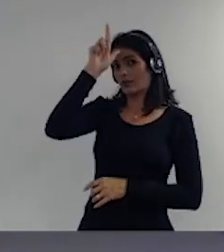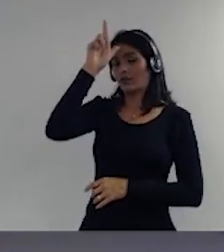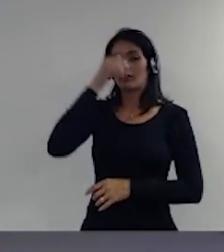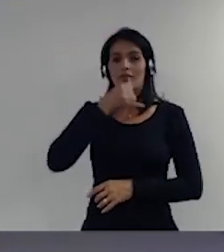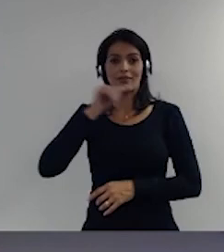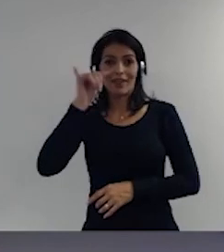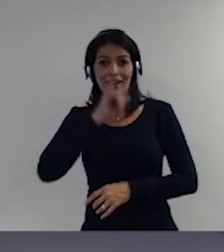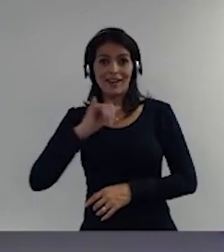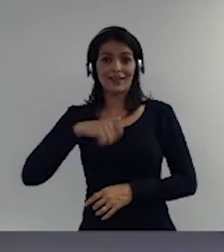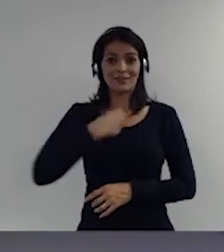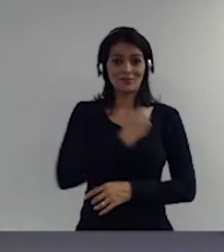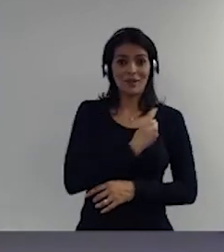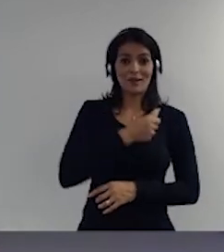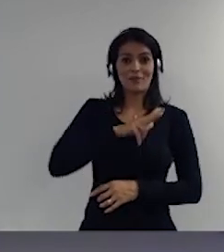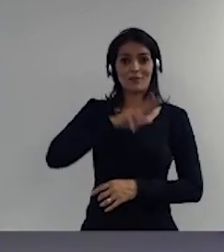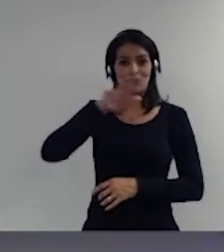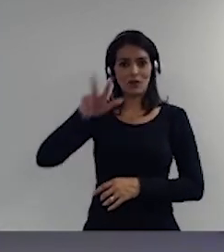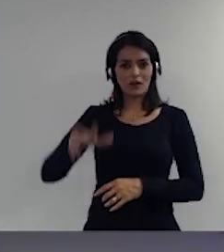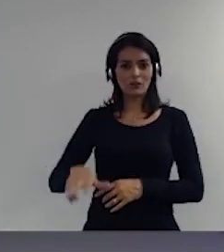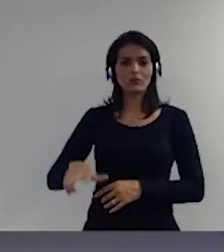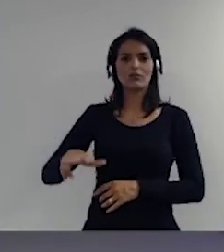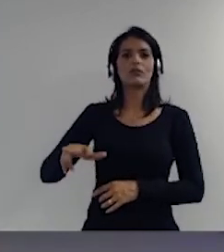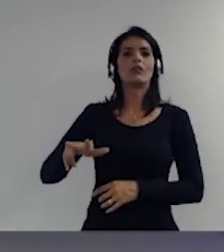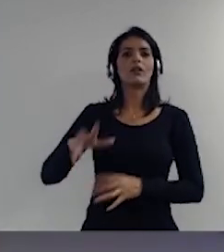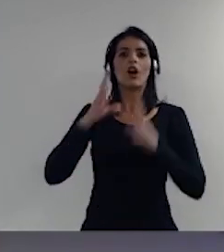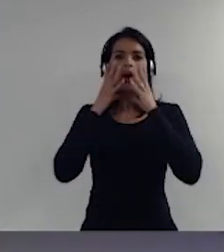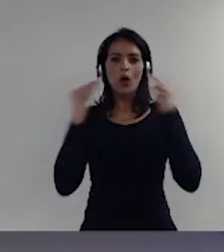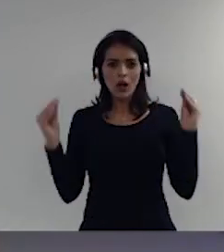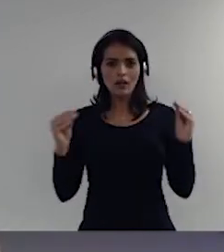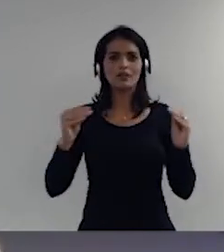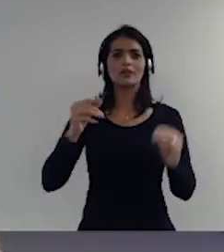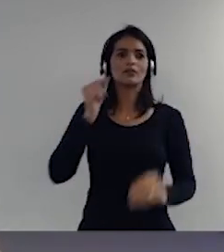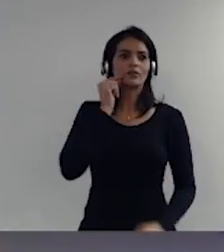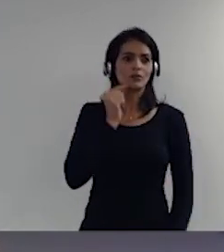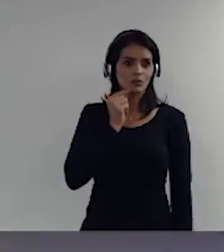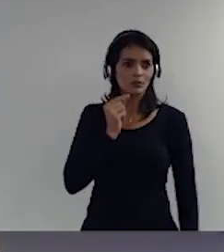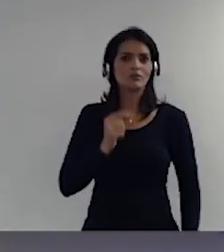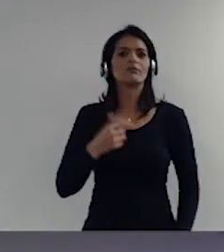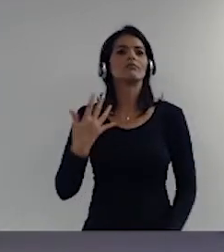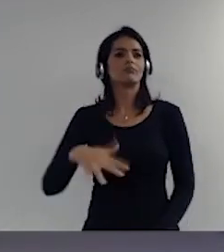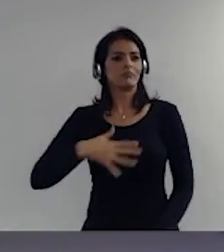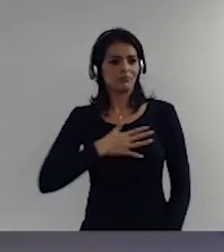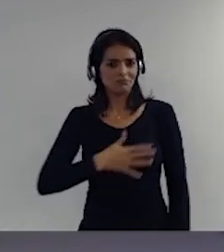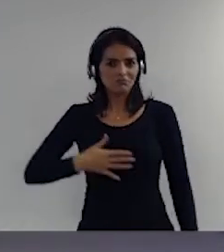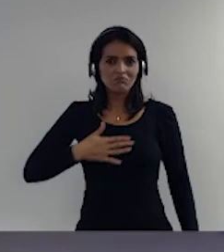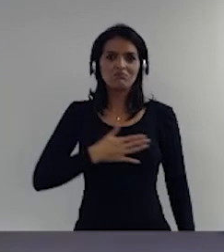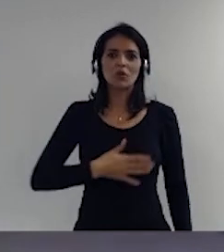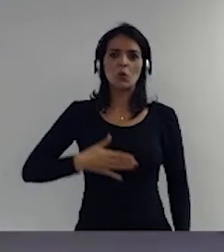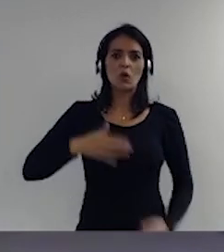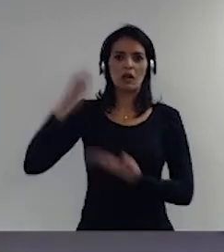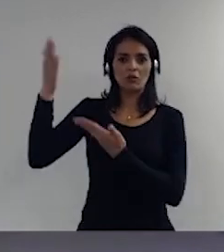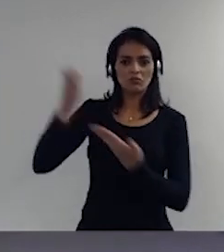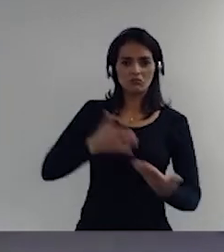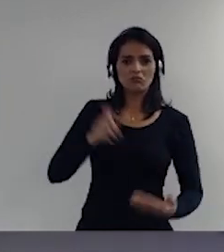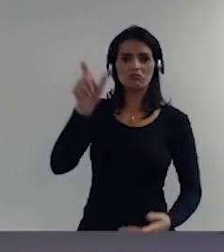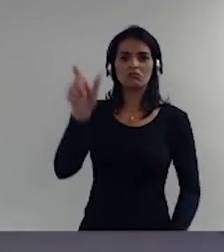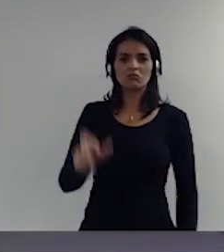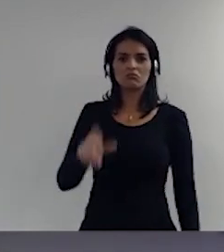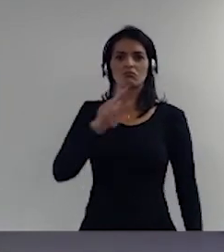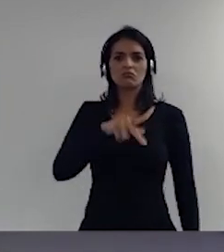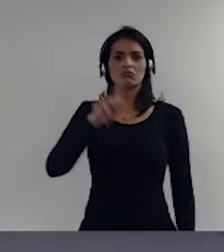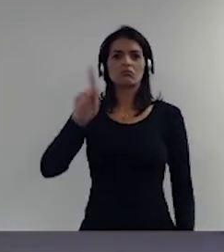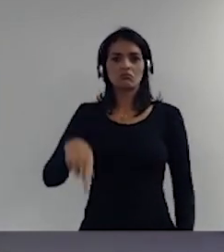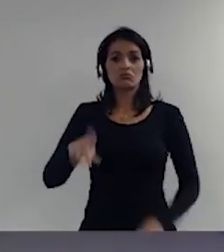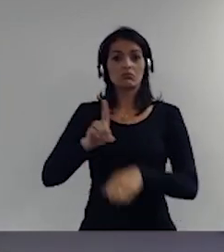Itália, Espanha, Portugal, Holanda e Suíça. Temos a grande honra agora de receber o professor